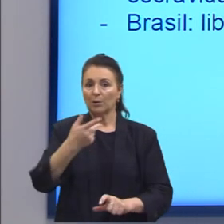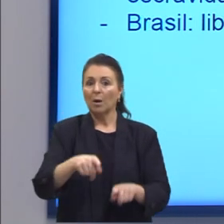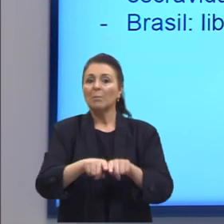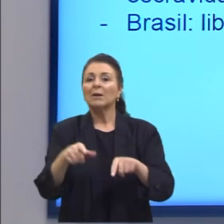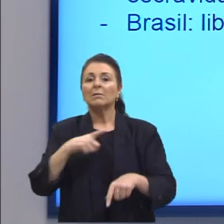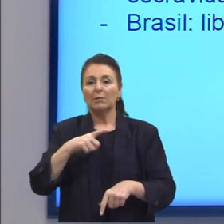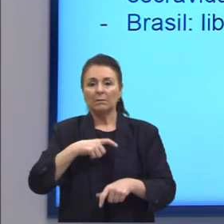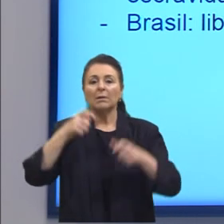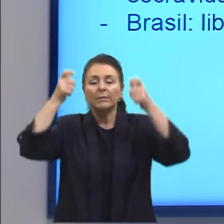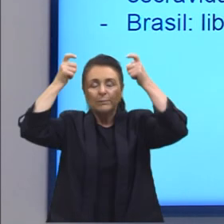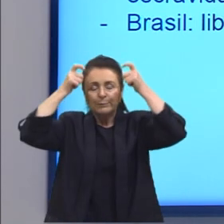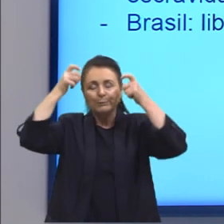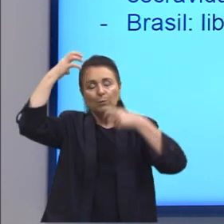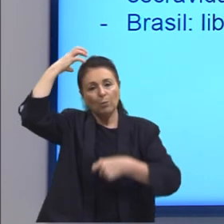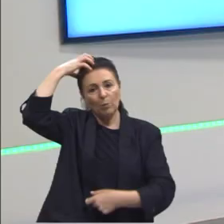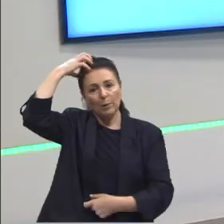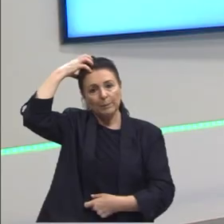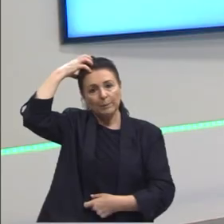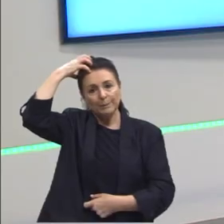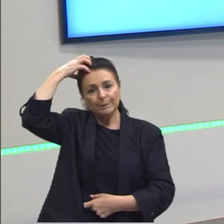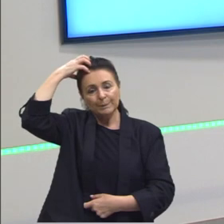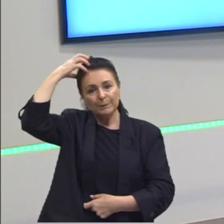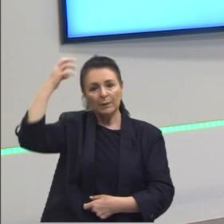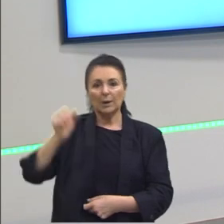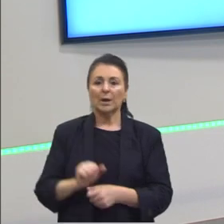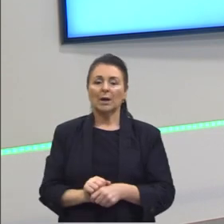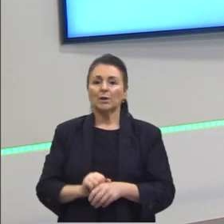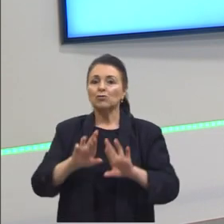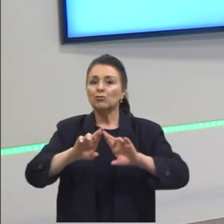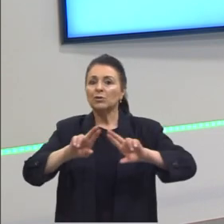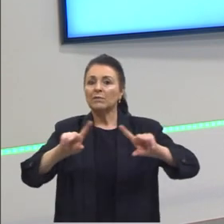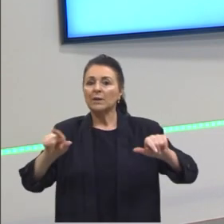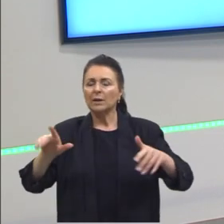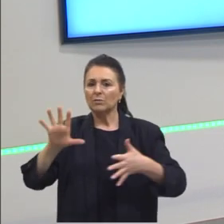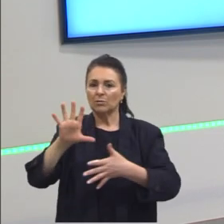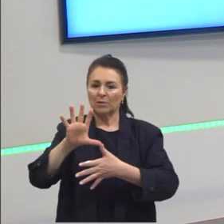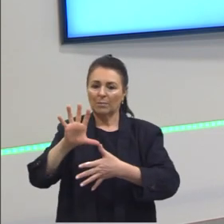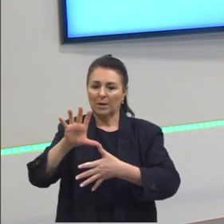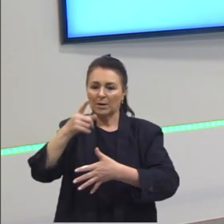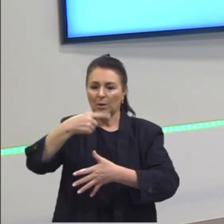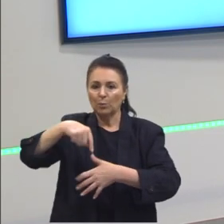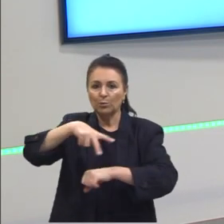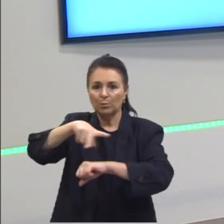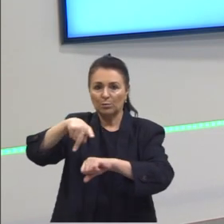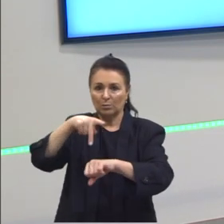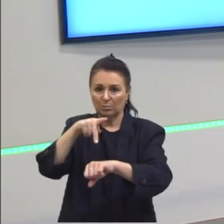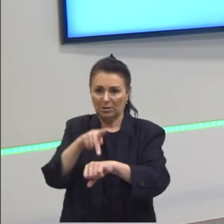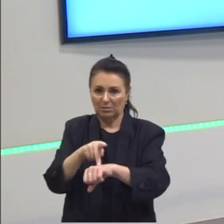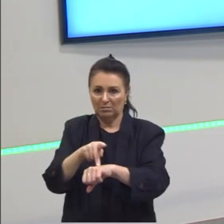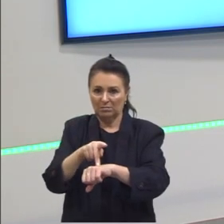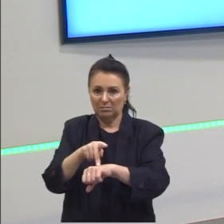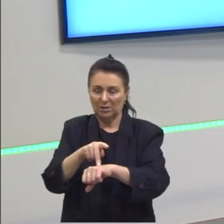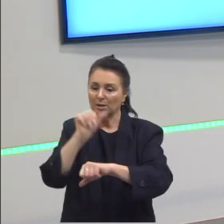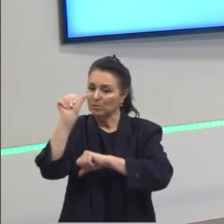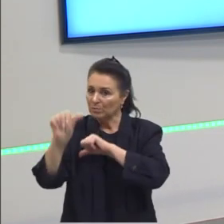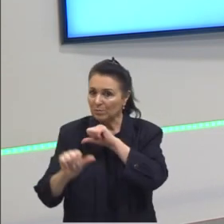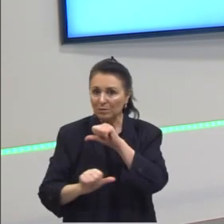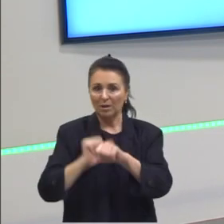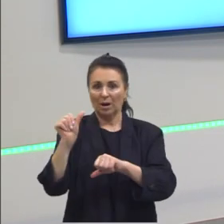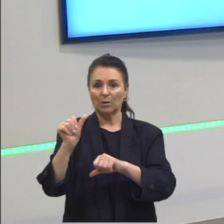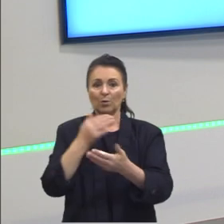ele tem um rei né ao contrário do resto da América que estou independente para se tornar uma república